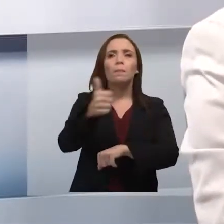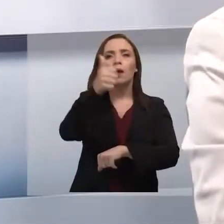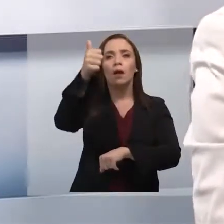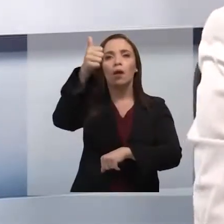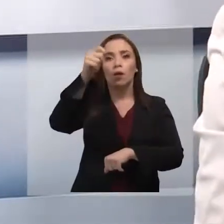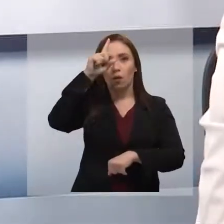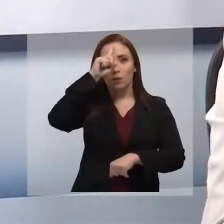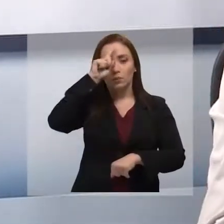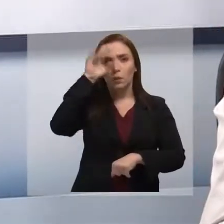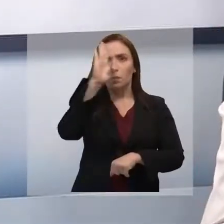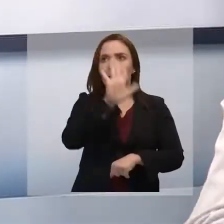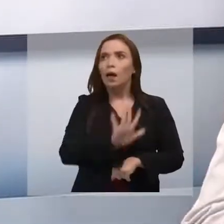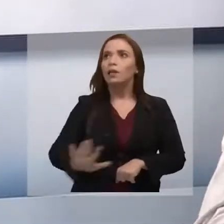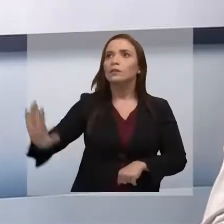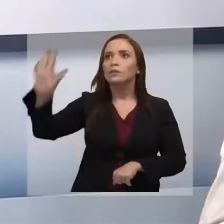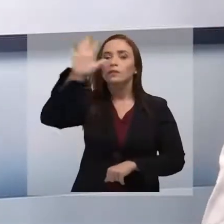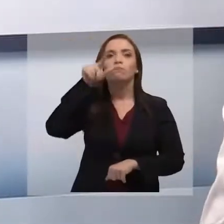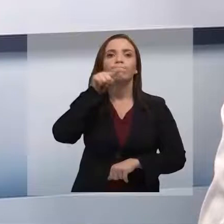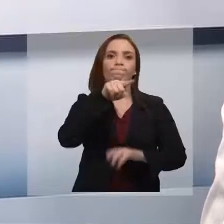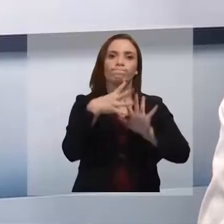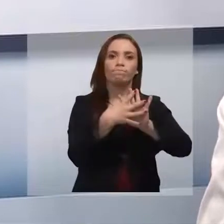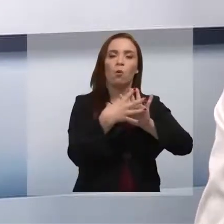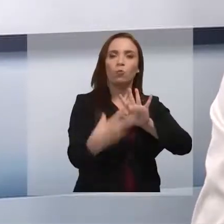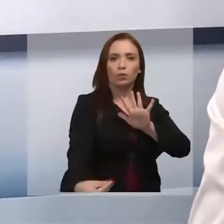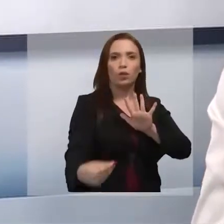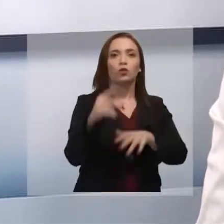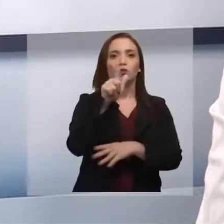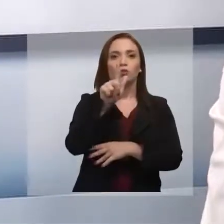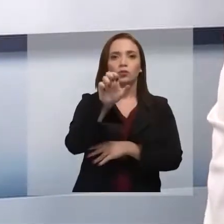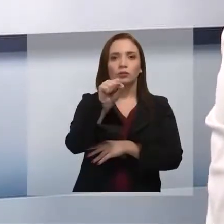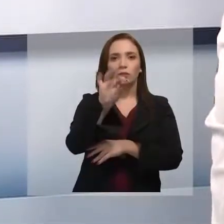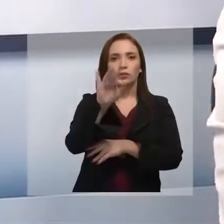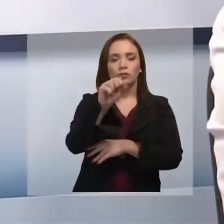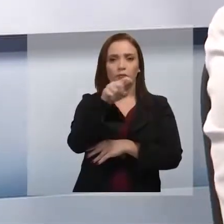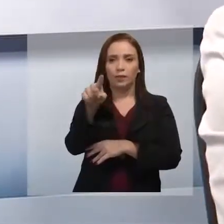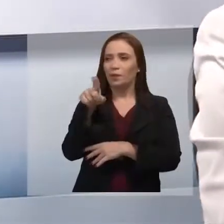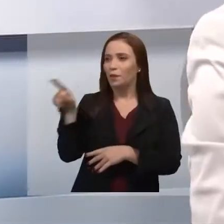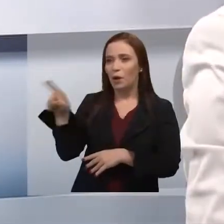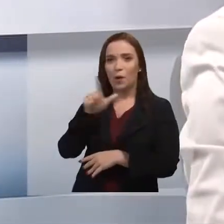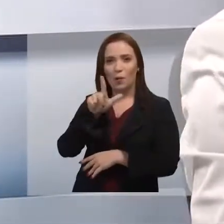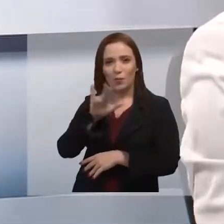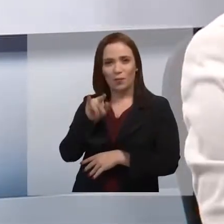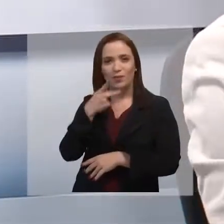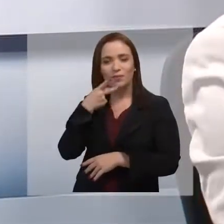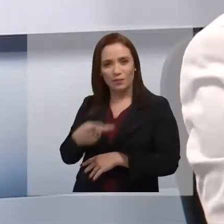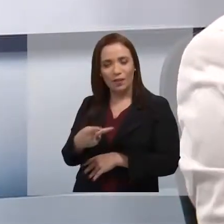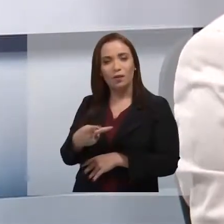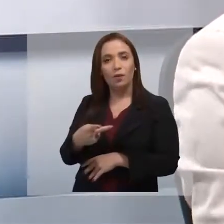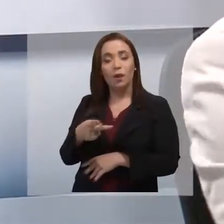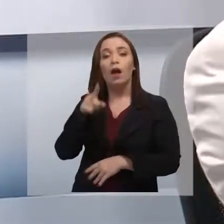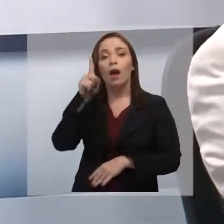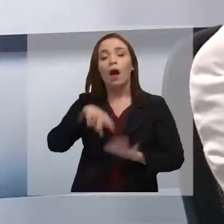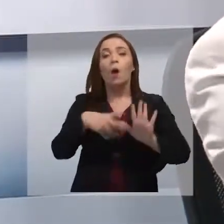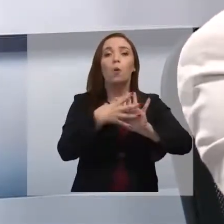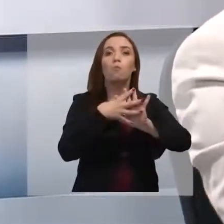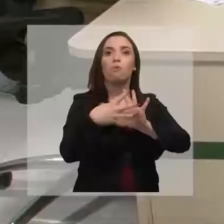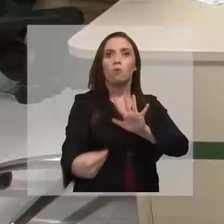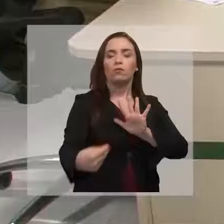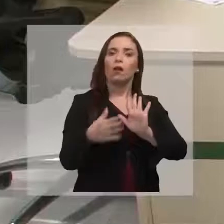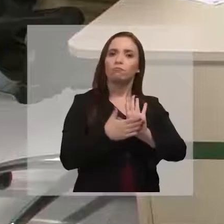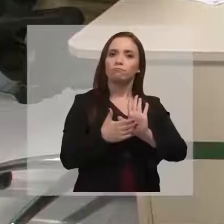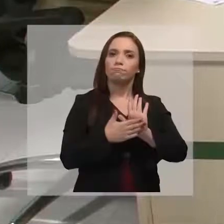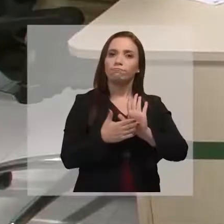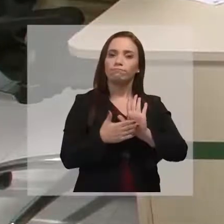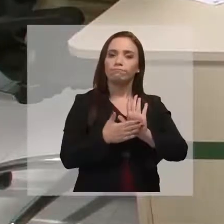hospitais do país, são modelo para o país. E, como o Luiz estava falando aqui, são modelos